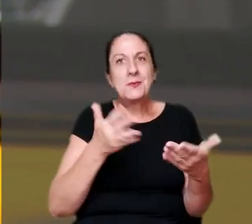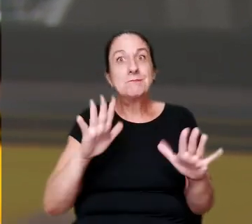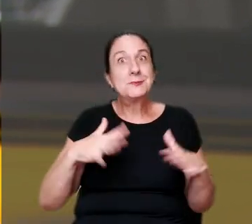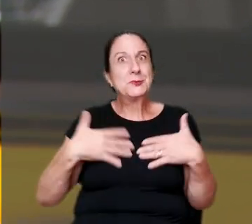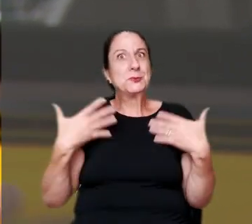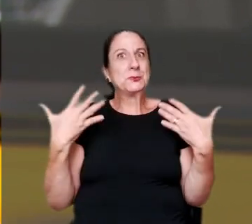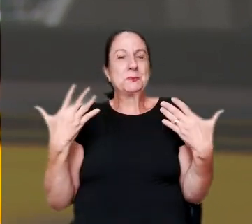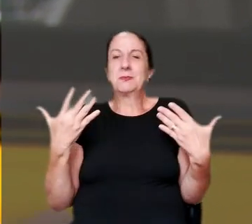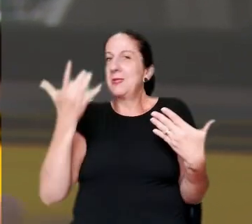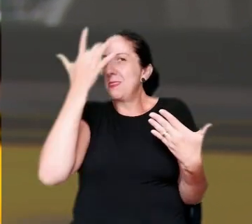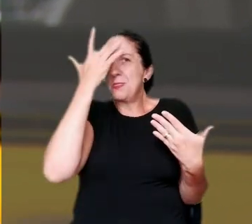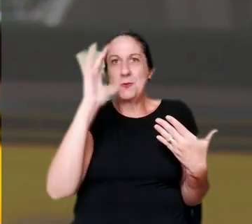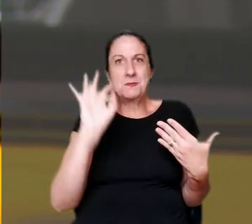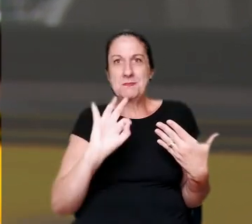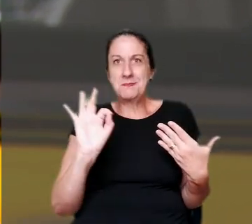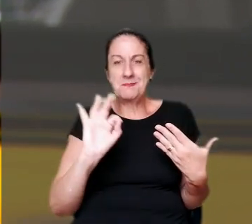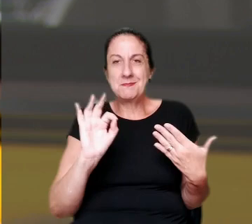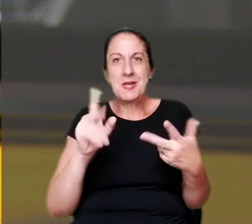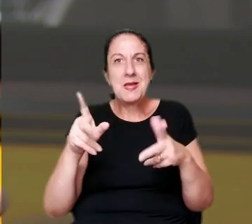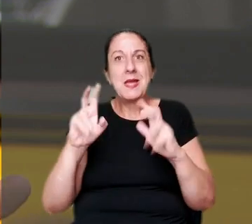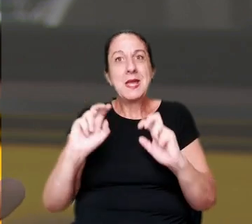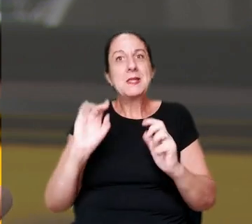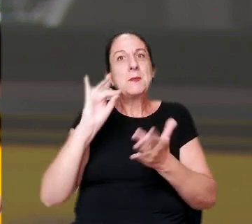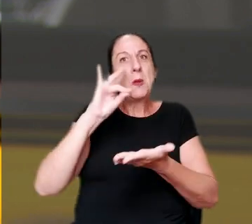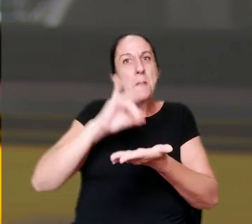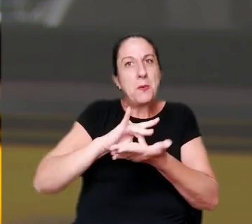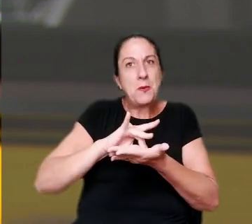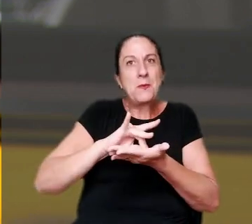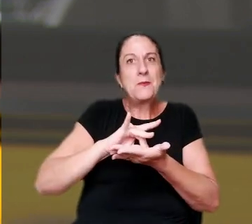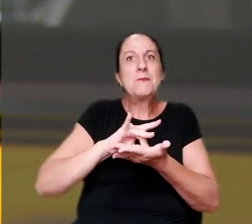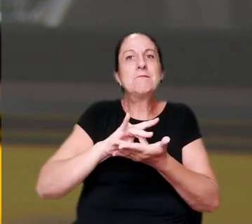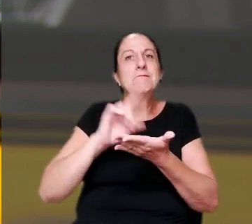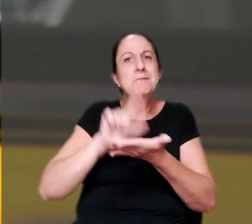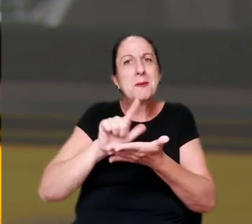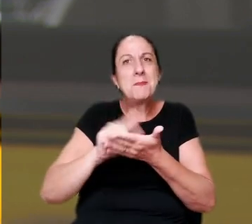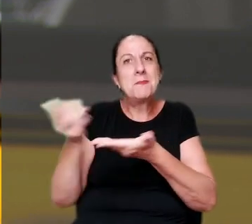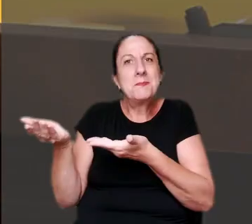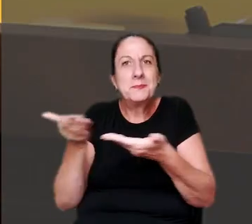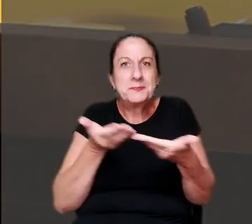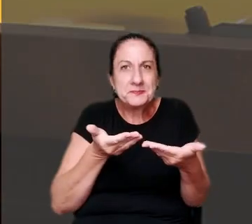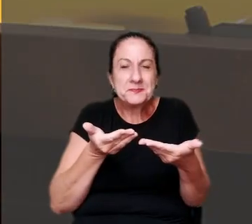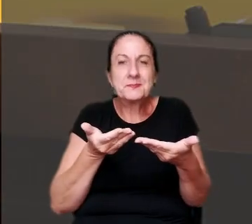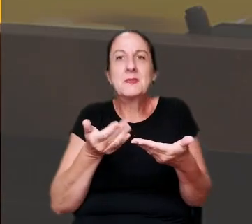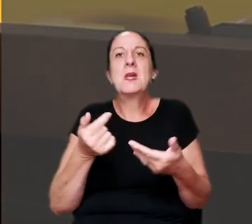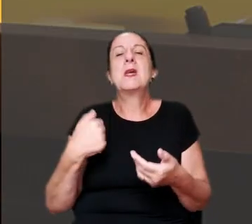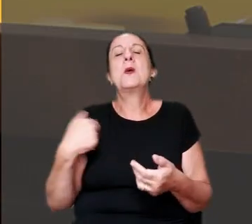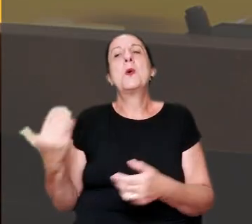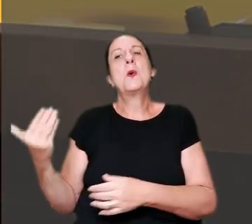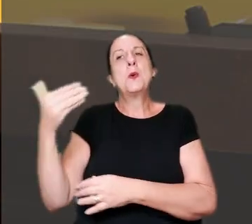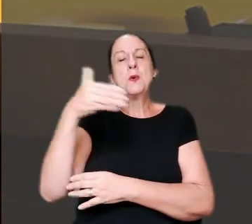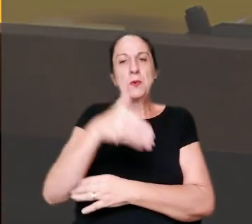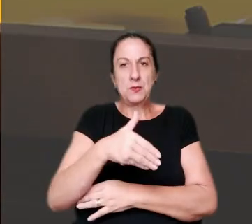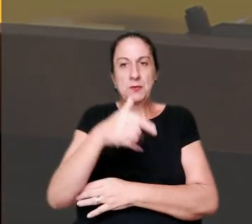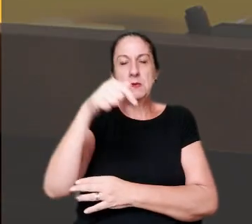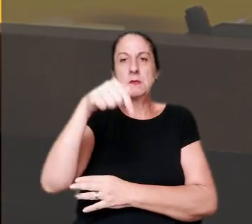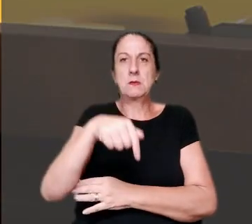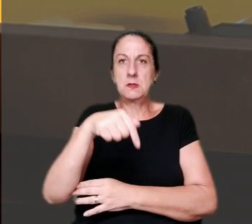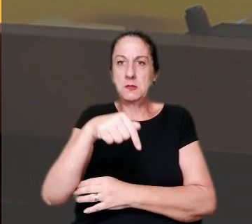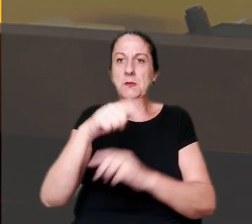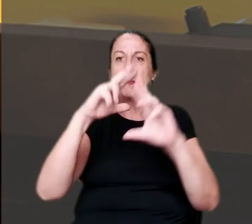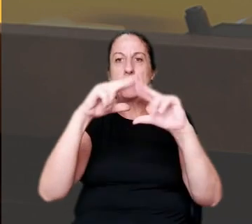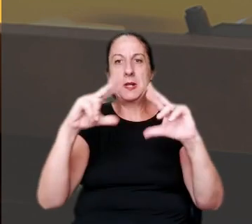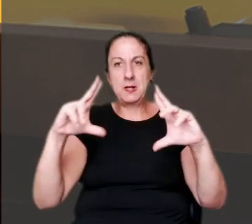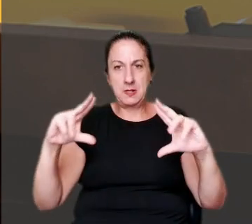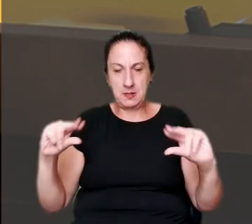de surpresa, assim, não sabia, recebi o ofício me convidando. Aí eu vim